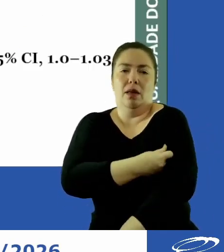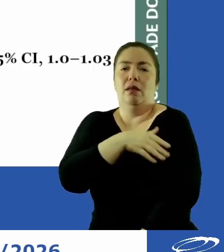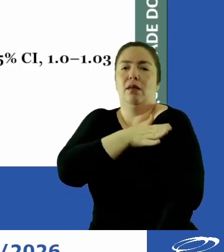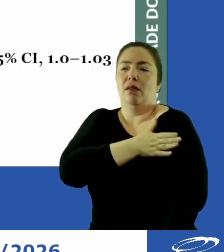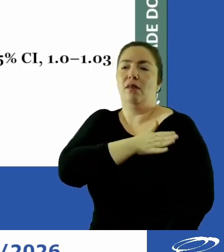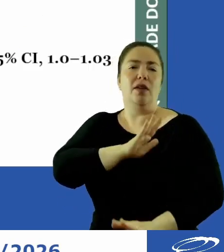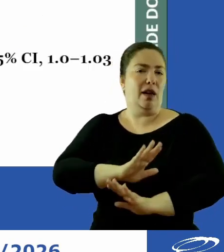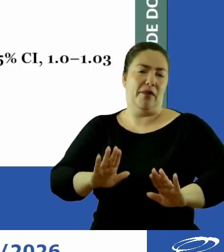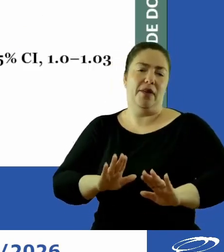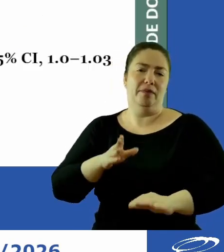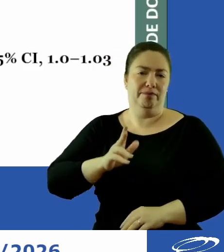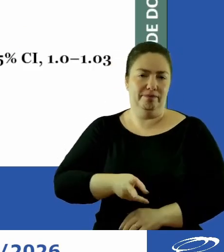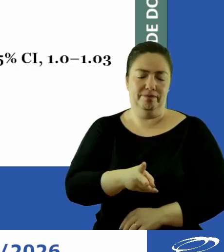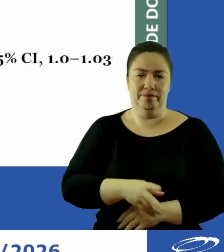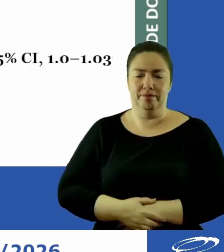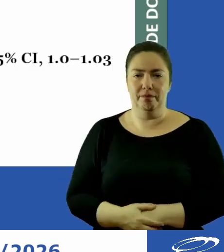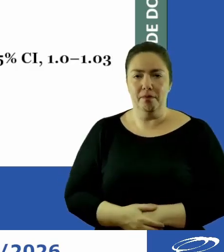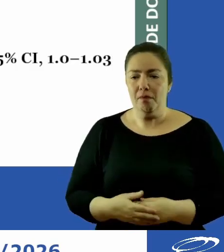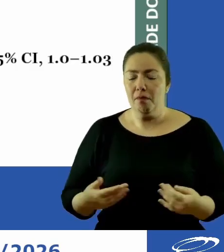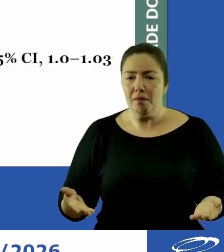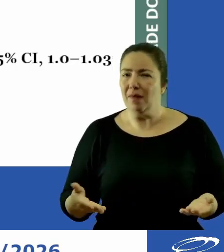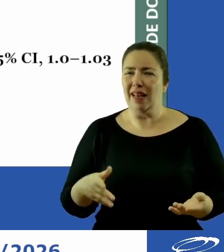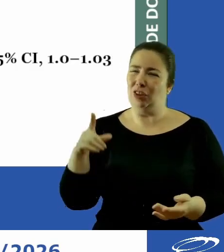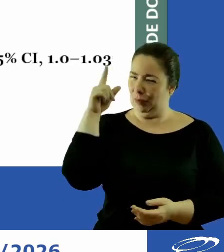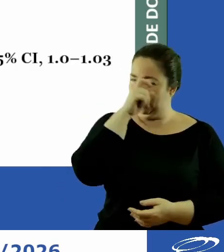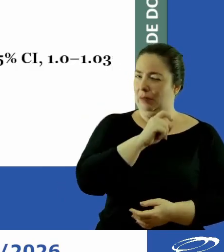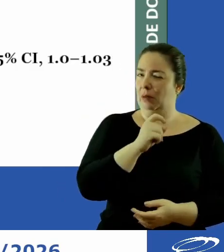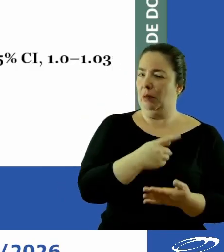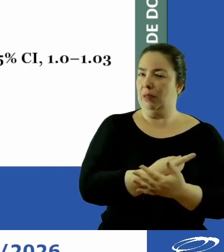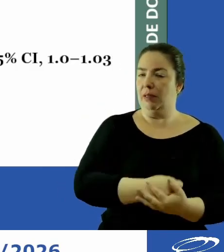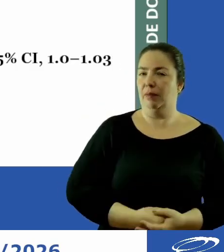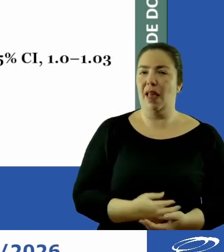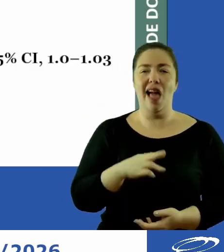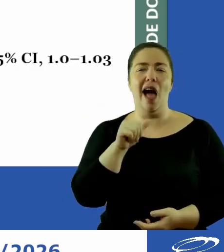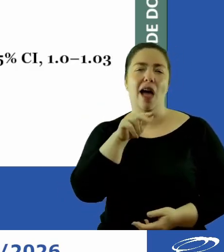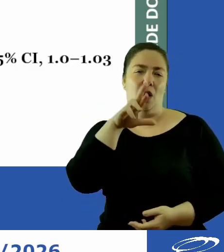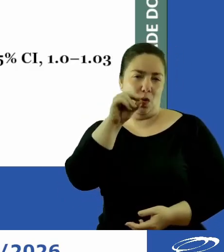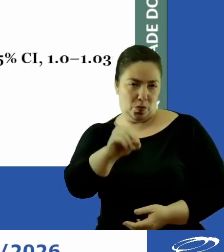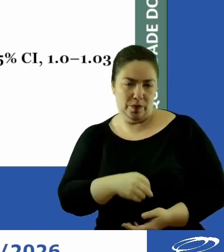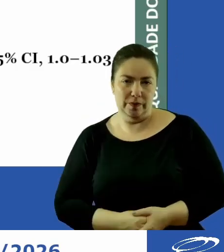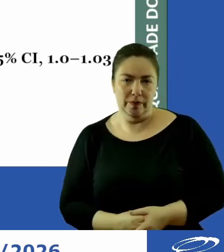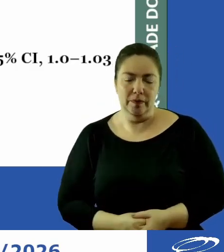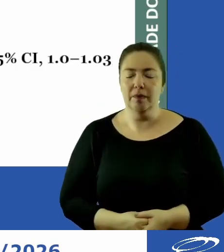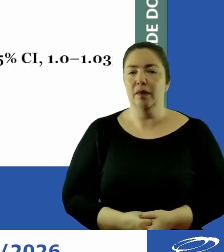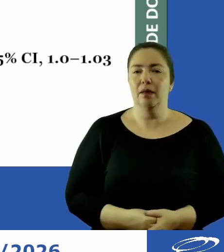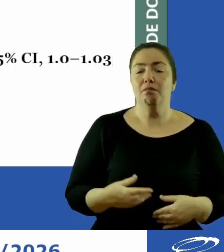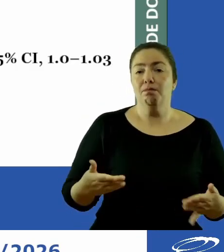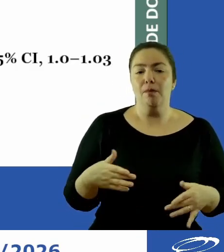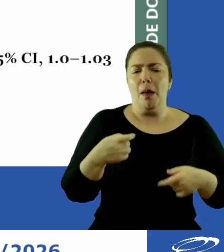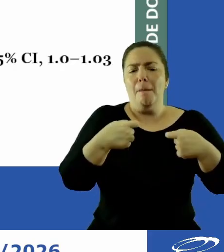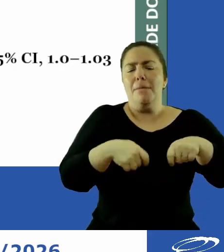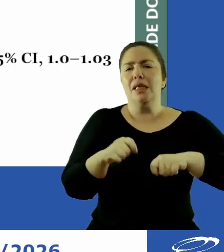Bom, dito isso, então, nesse começo, a gente começou a entender que os pacientes devem ser trabalhados